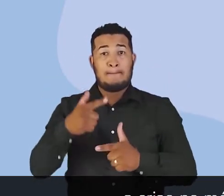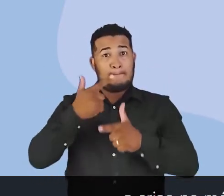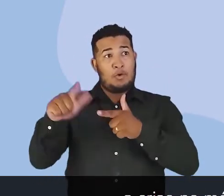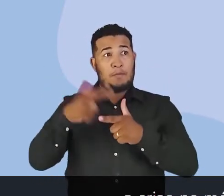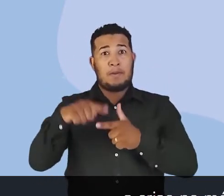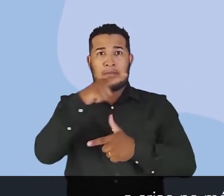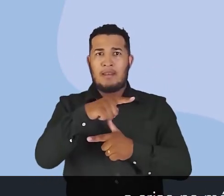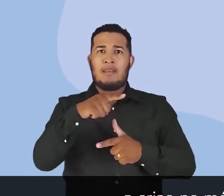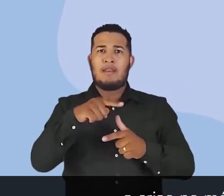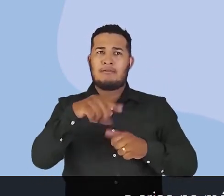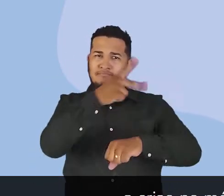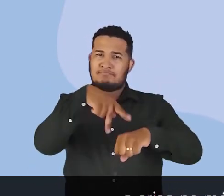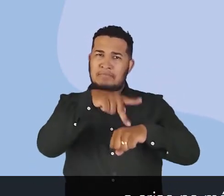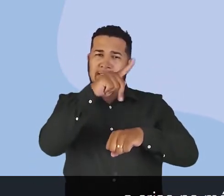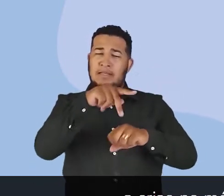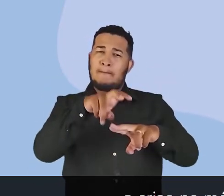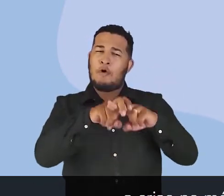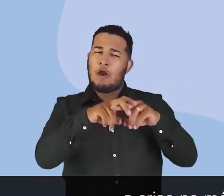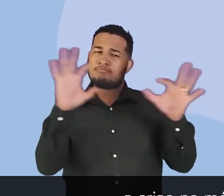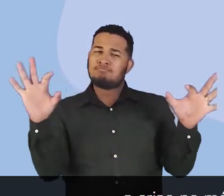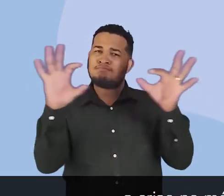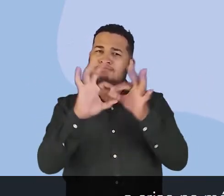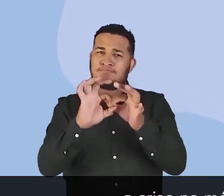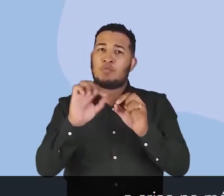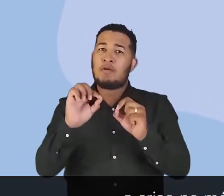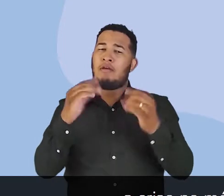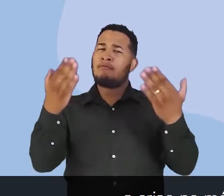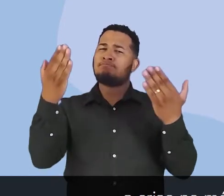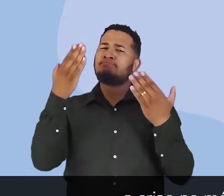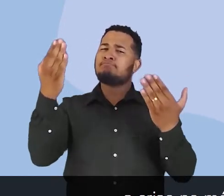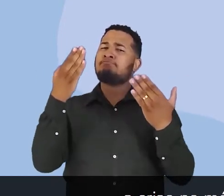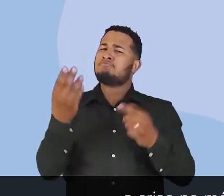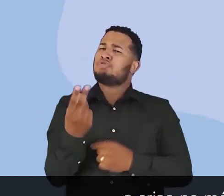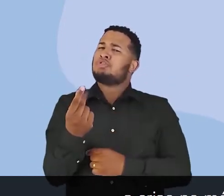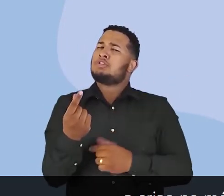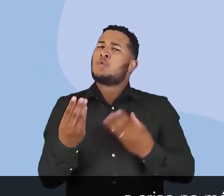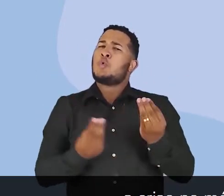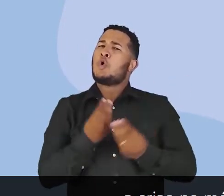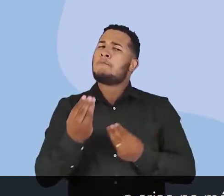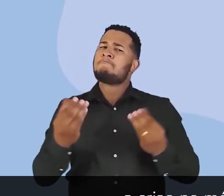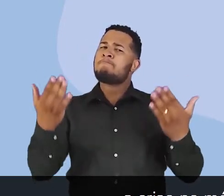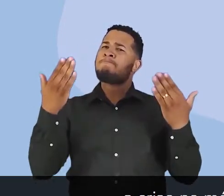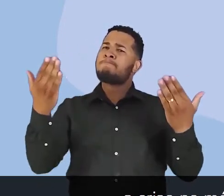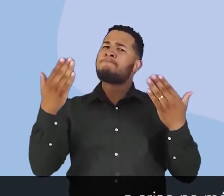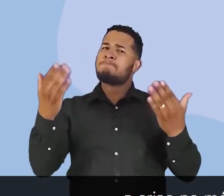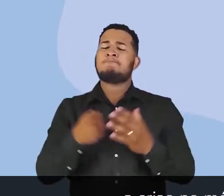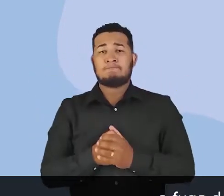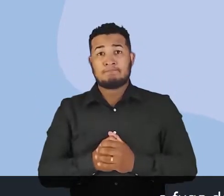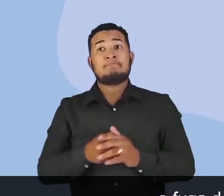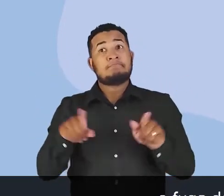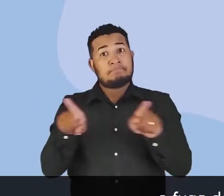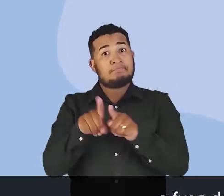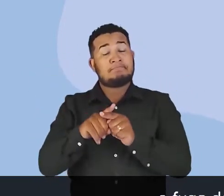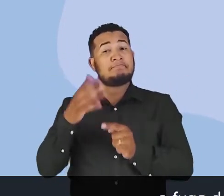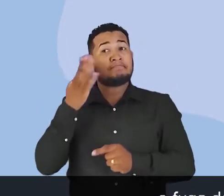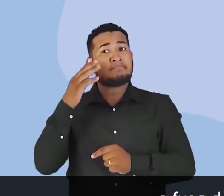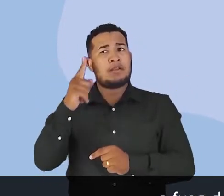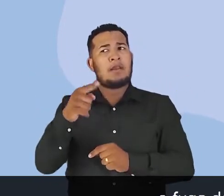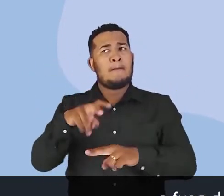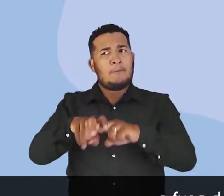A crise no México tratou-se de uma crise associada à especulação financeira e fuga, claro,